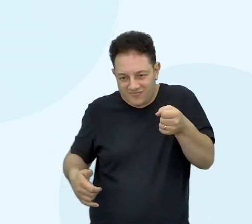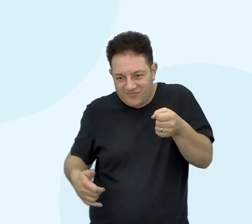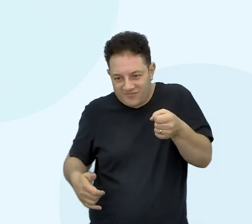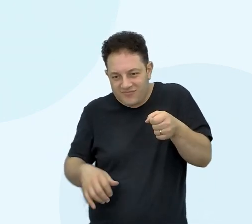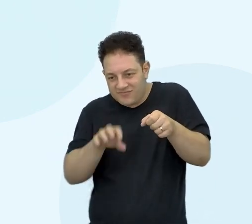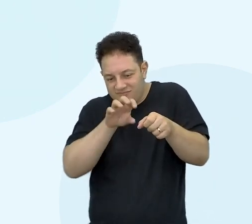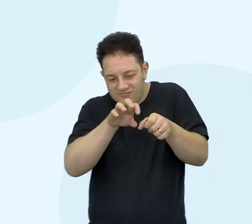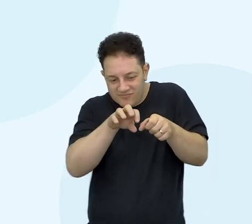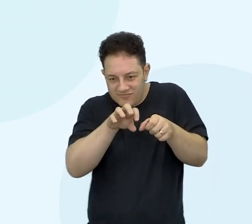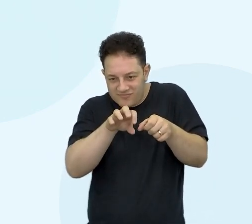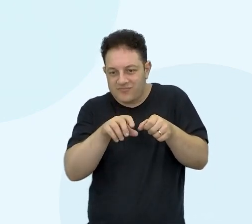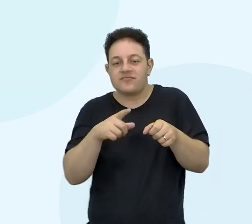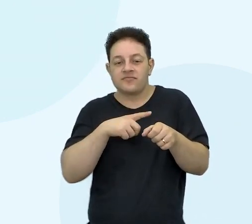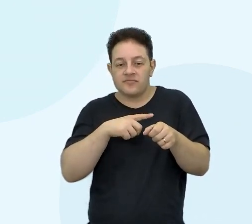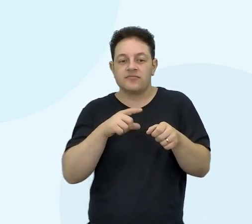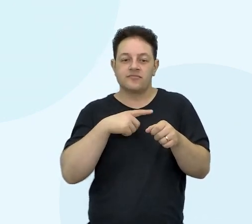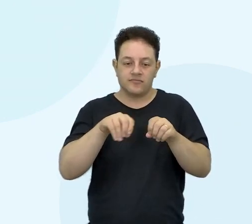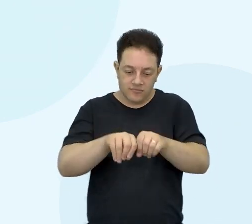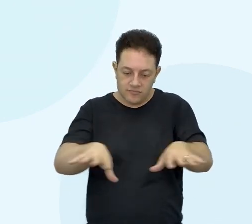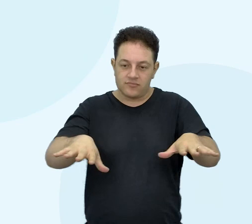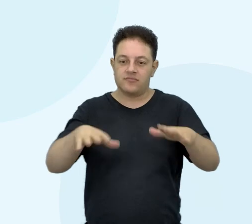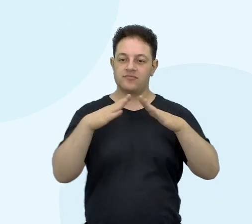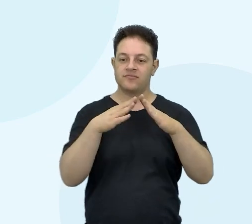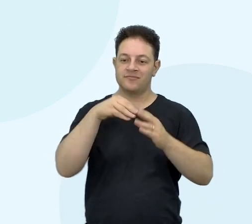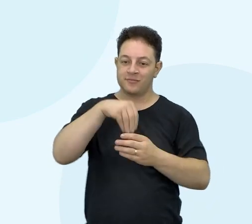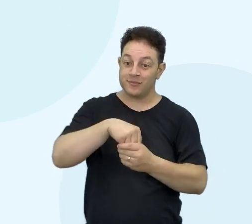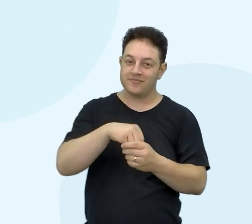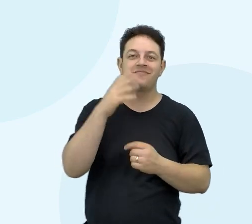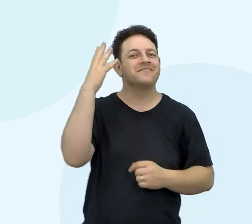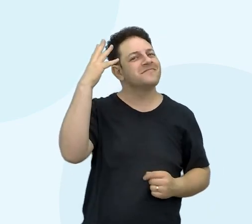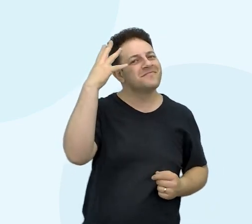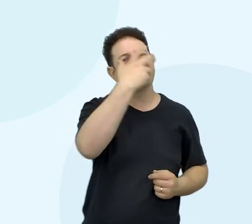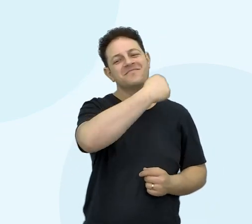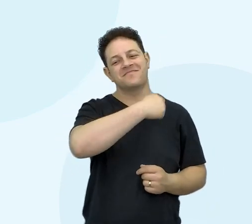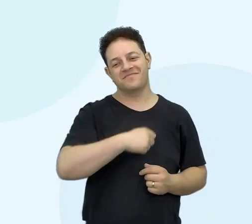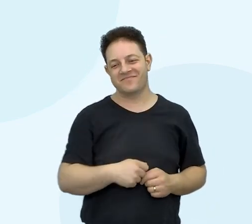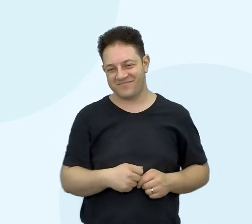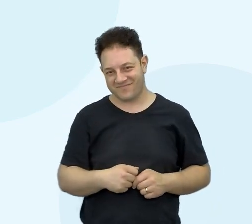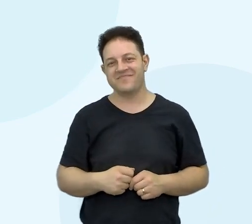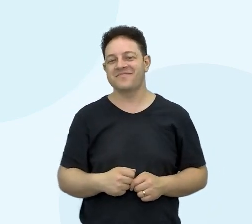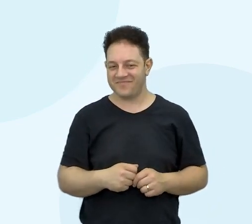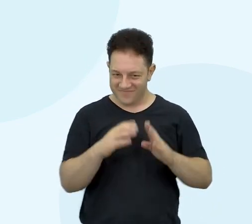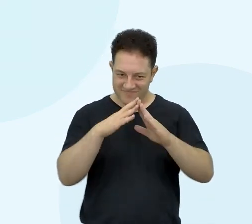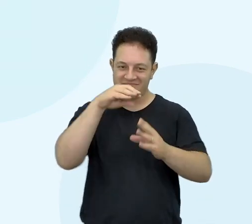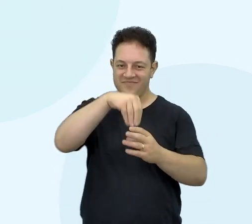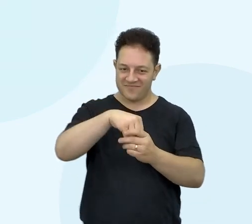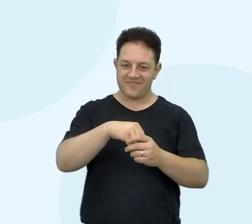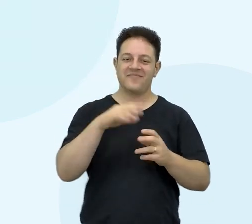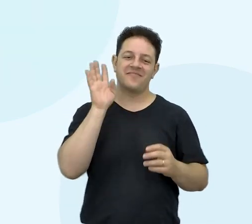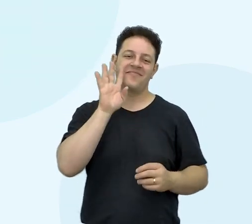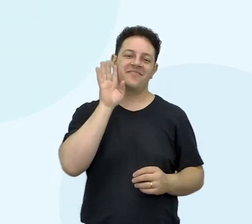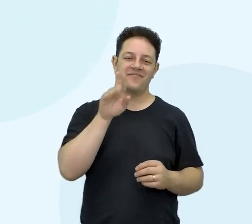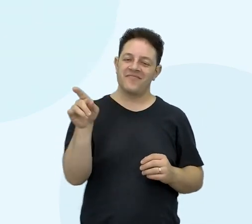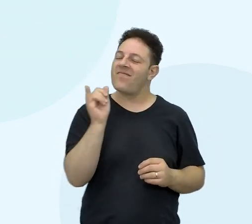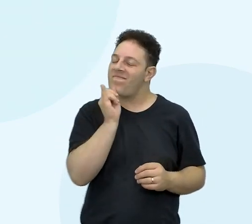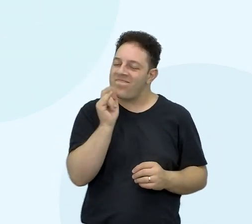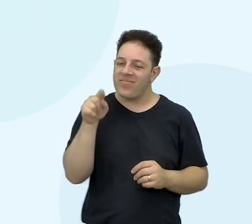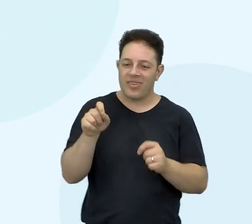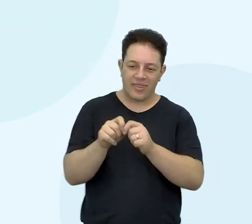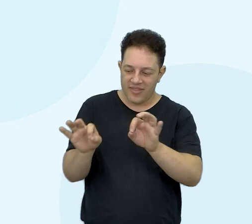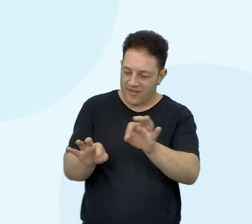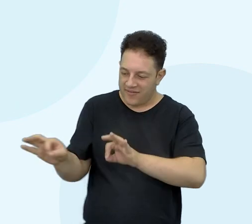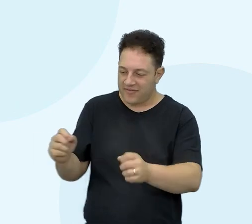Em cima da garrafa e ela ilumina, ela joga a luz ali bonito para dentro da casinha protótipo que a